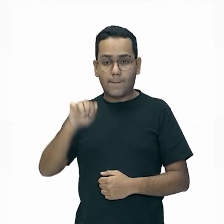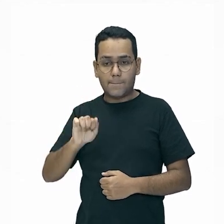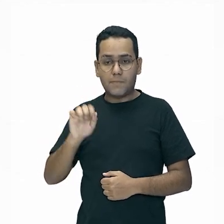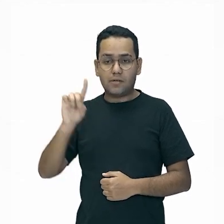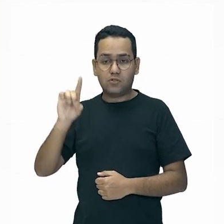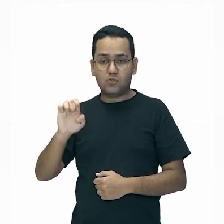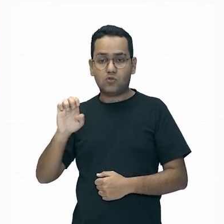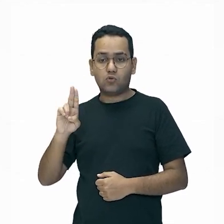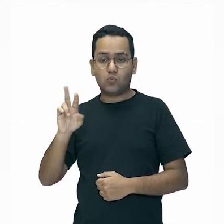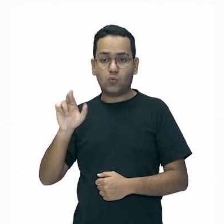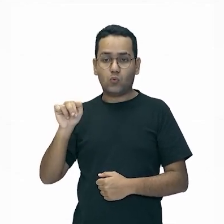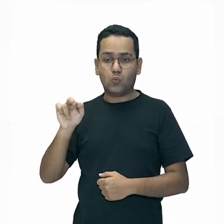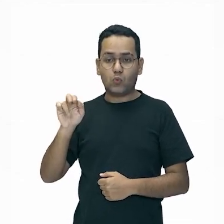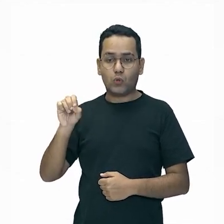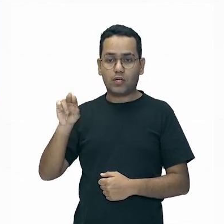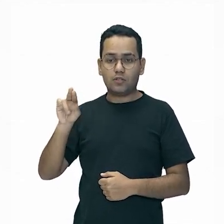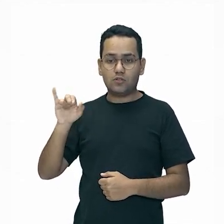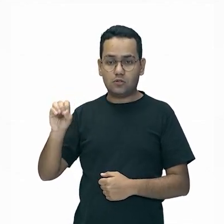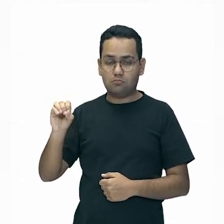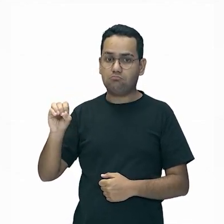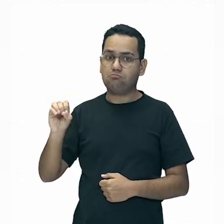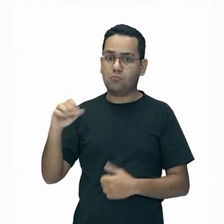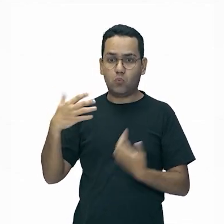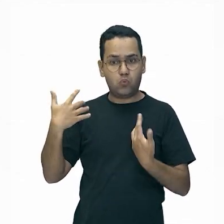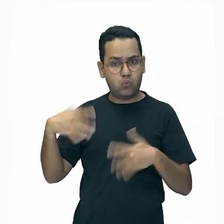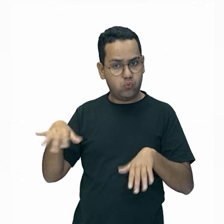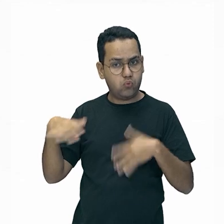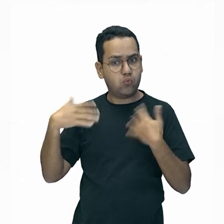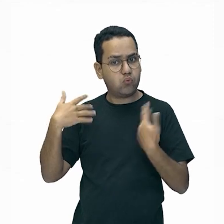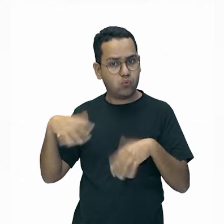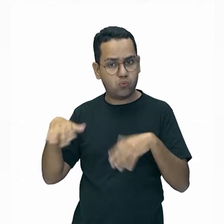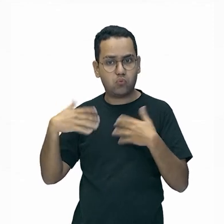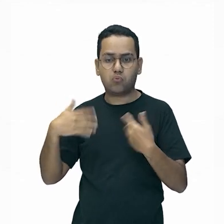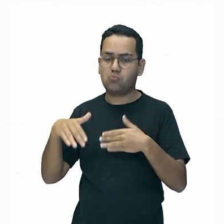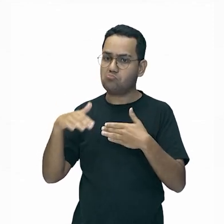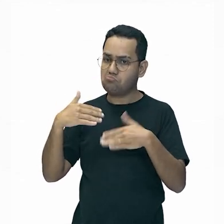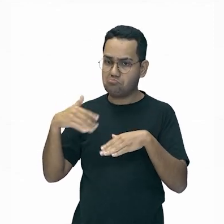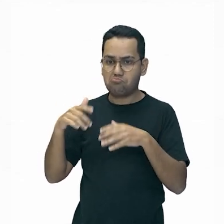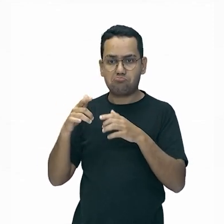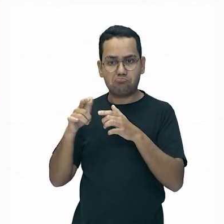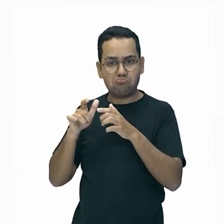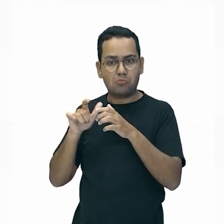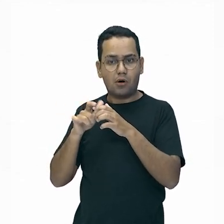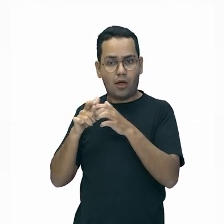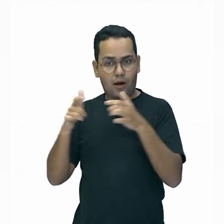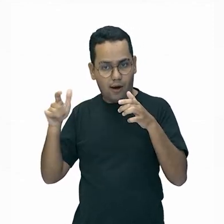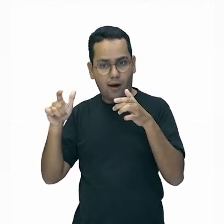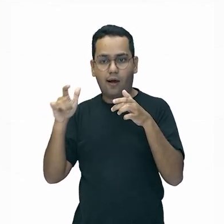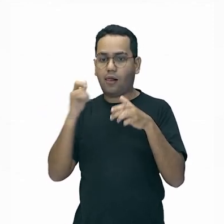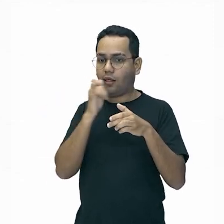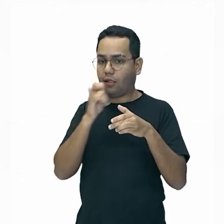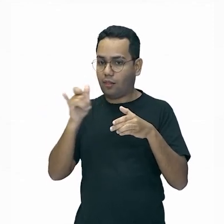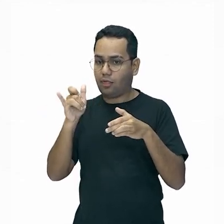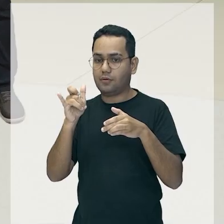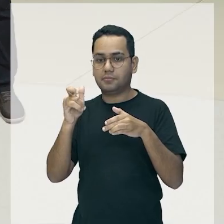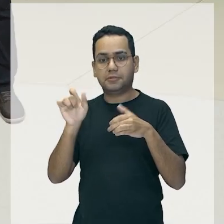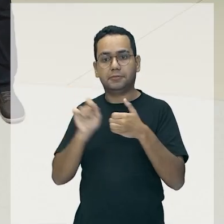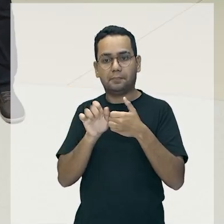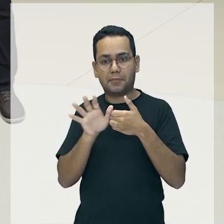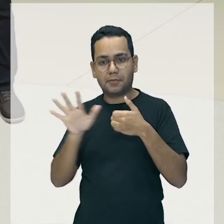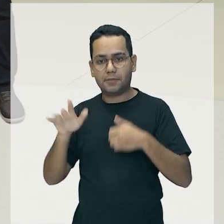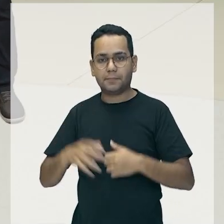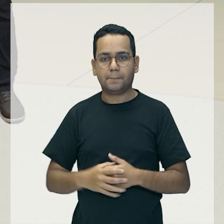muita energia sendo liberada, tá bom? Muita e muita energia aí sendo liberada, tá, pessoal?